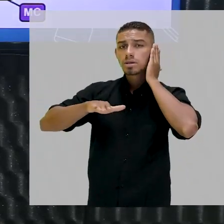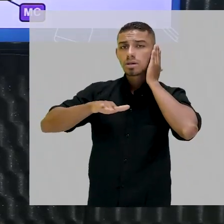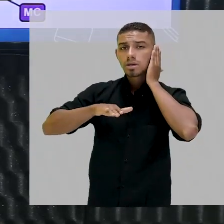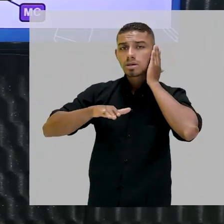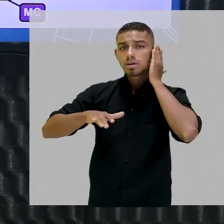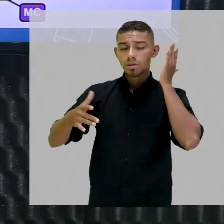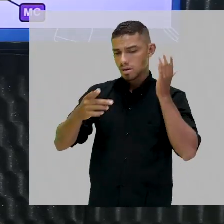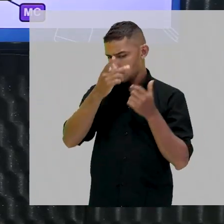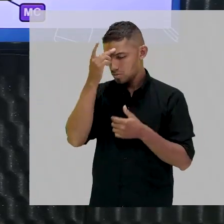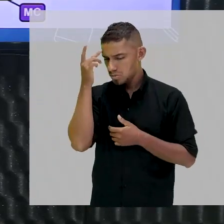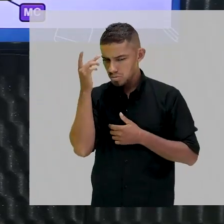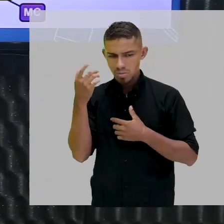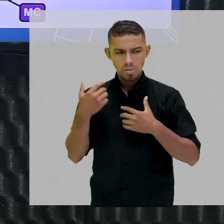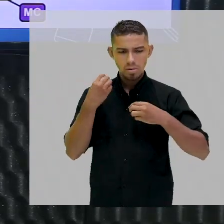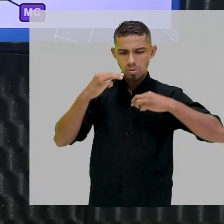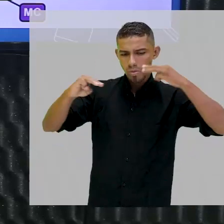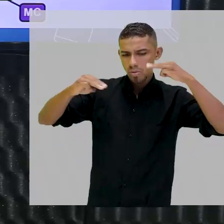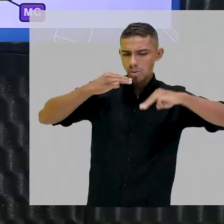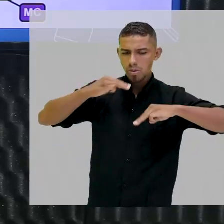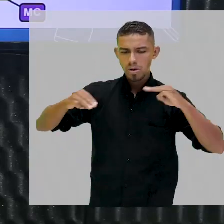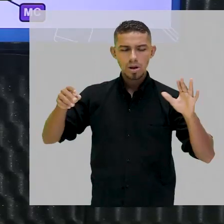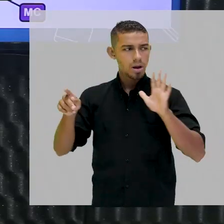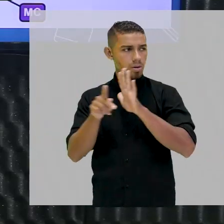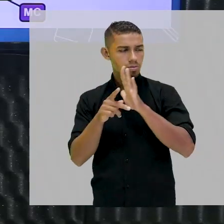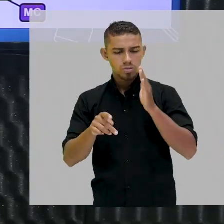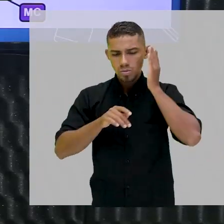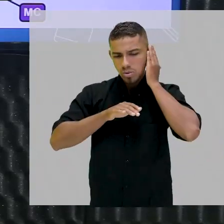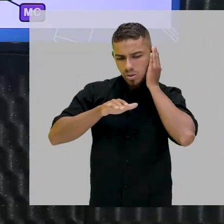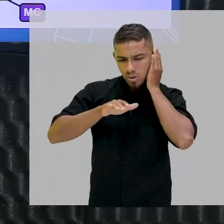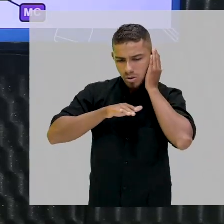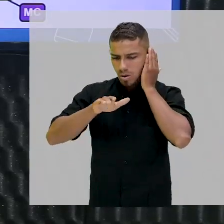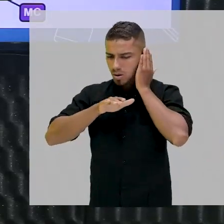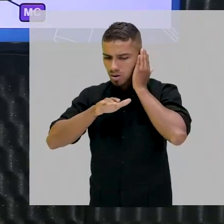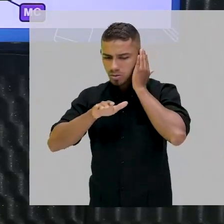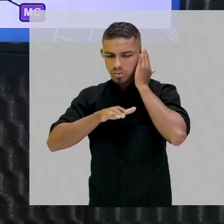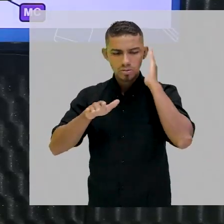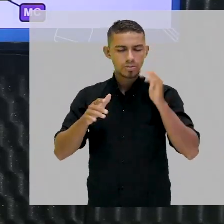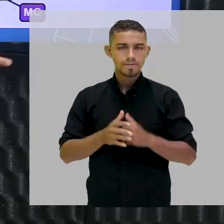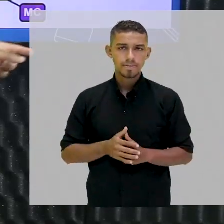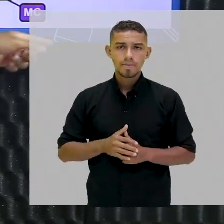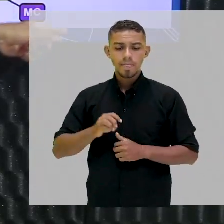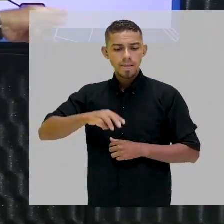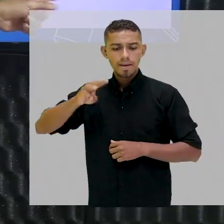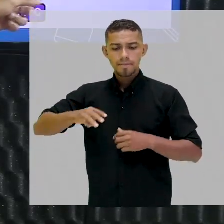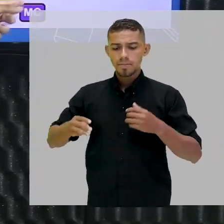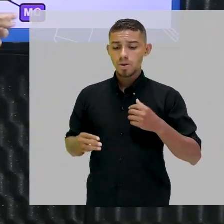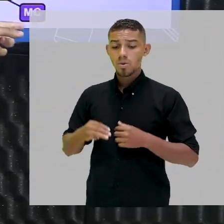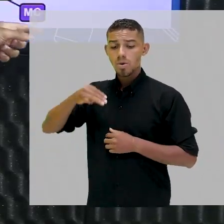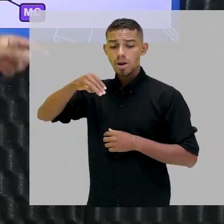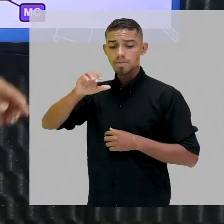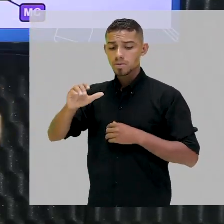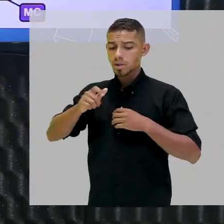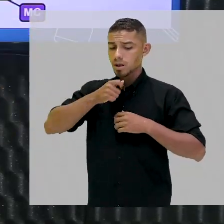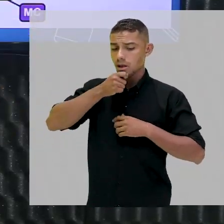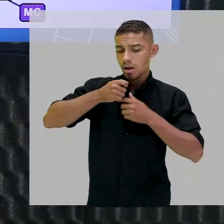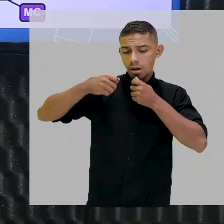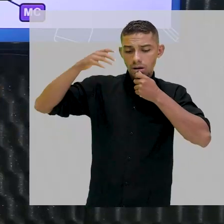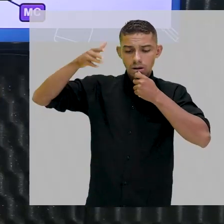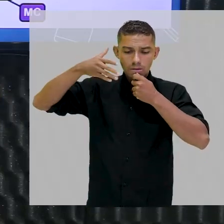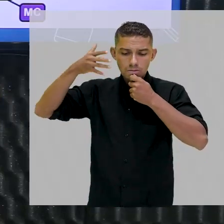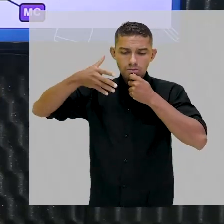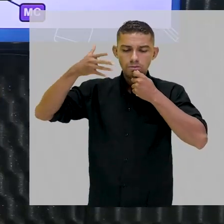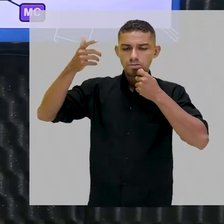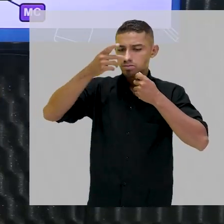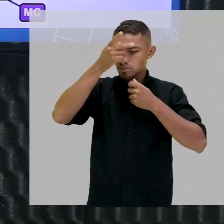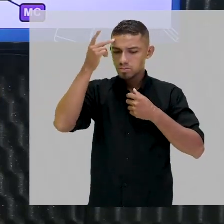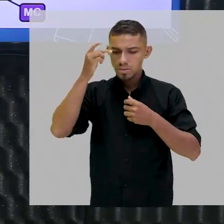dá ritmo, que dá ritmo ao hip hop. Quem é o MC? O MC é